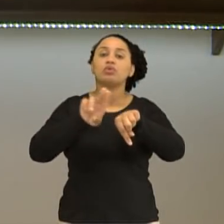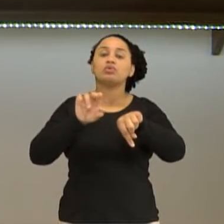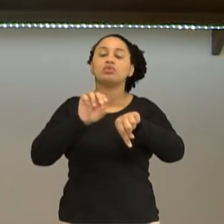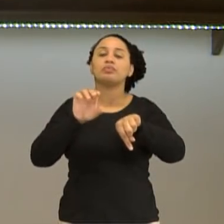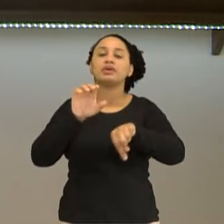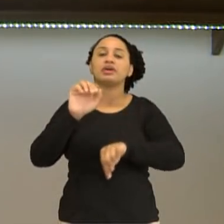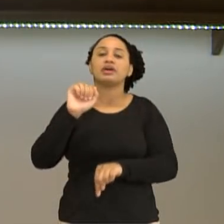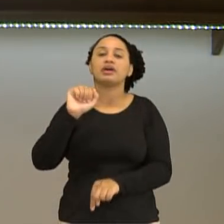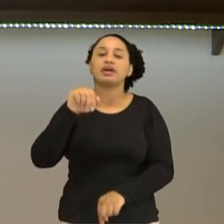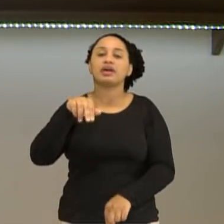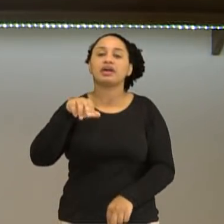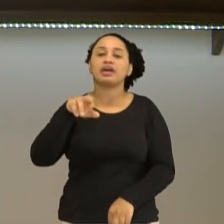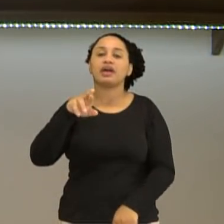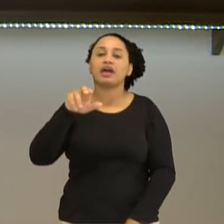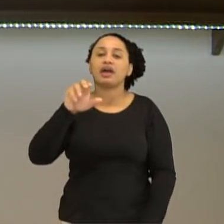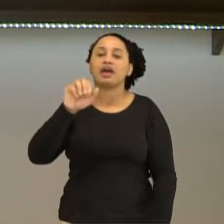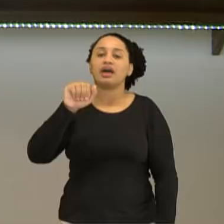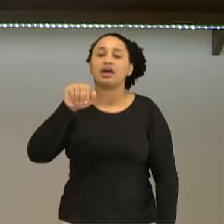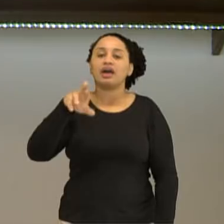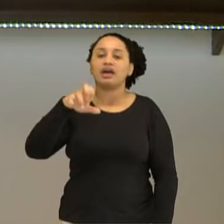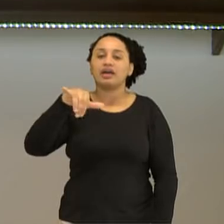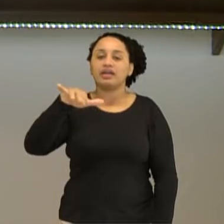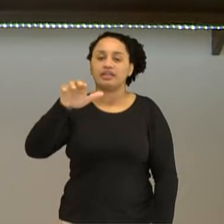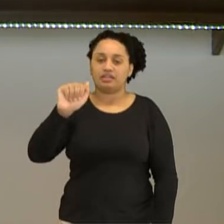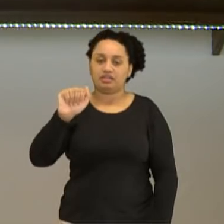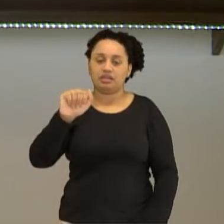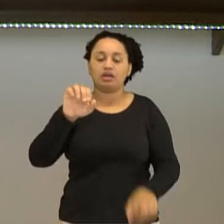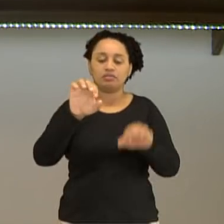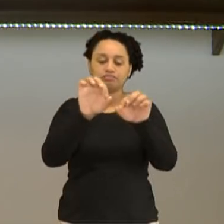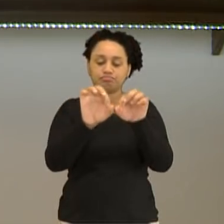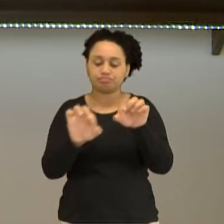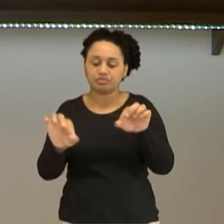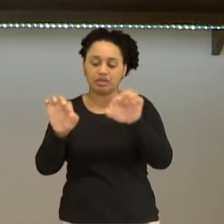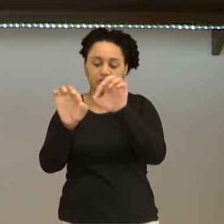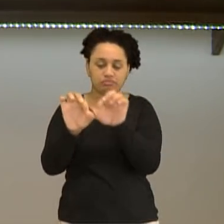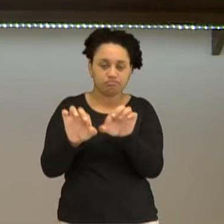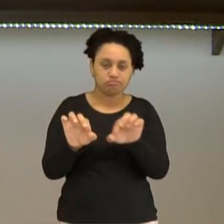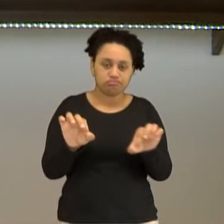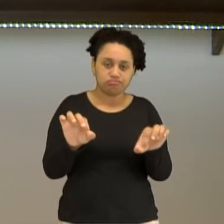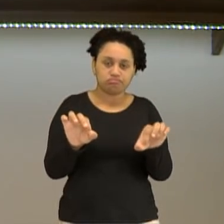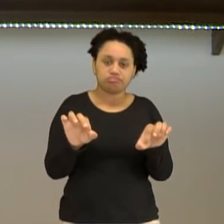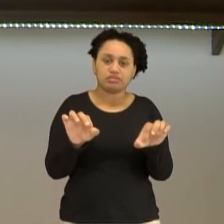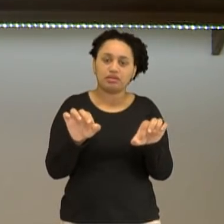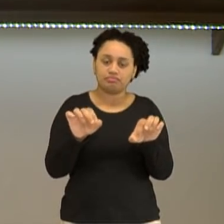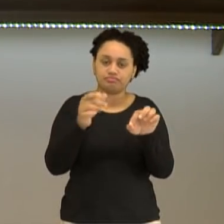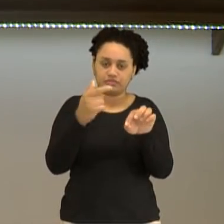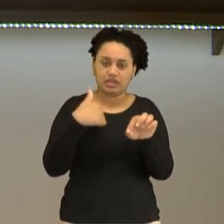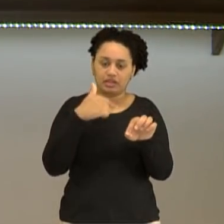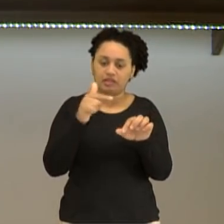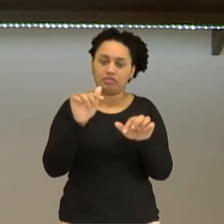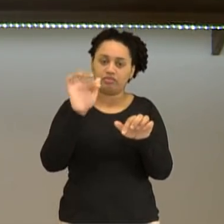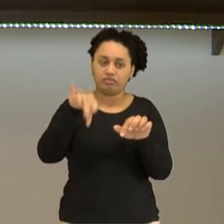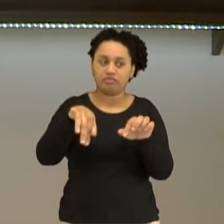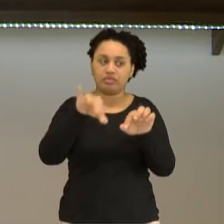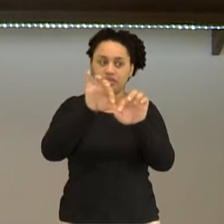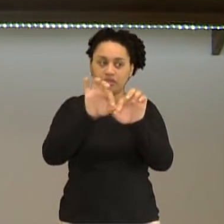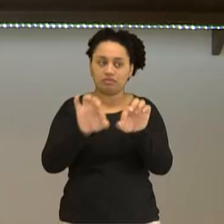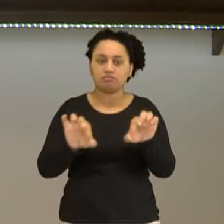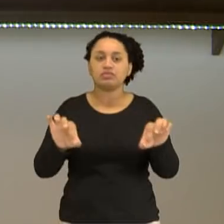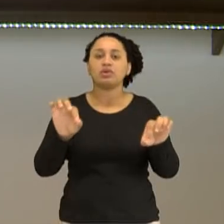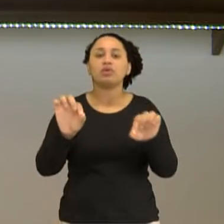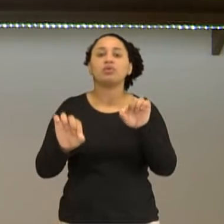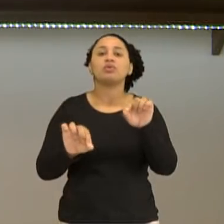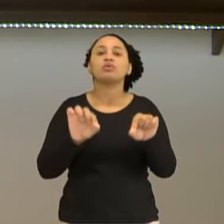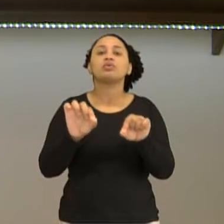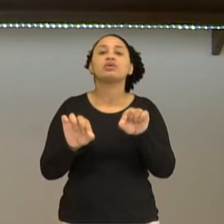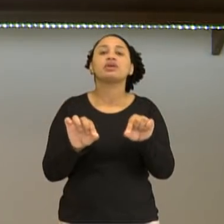carina. Os dois caninhos que estão na parte terminal da mangueira, eu